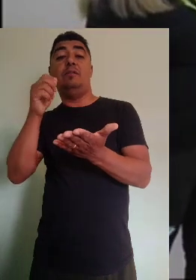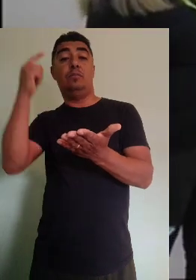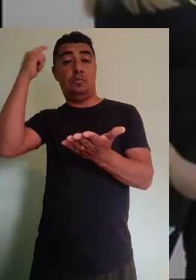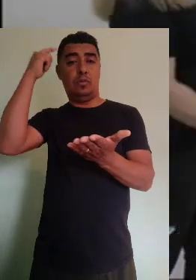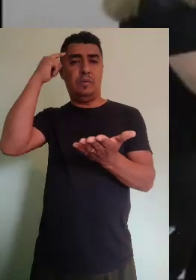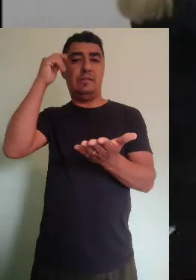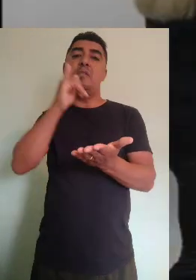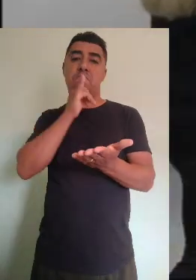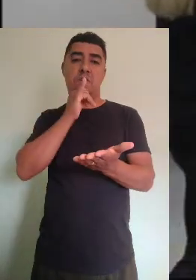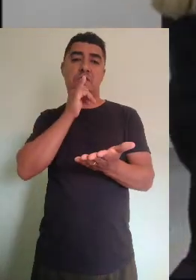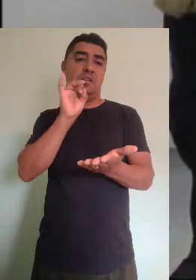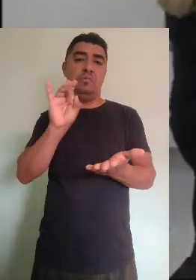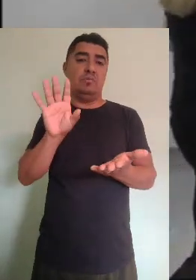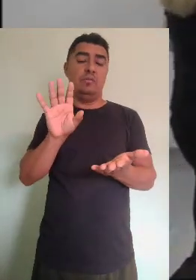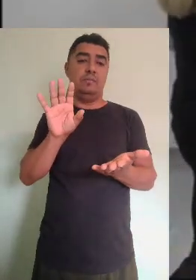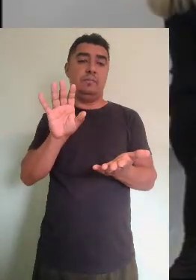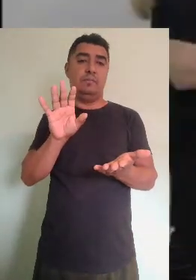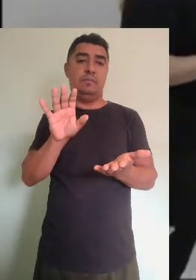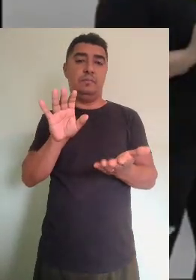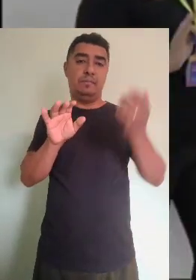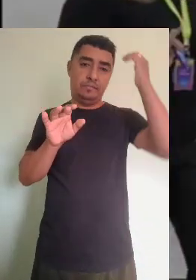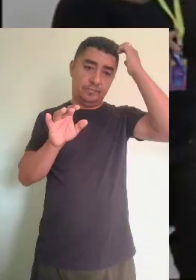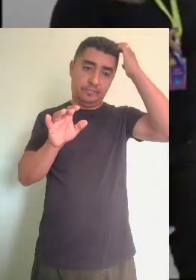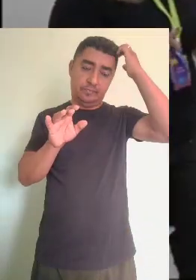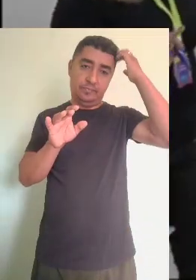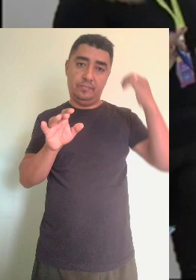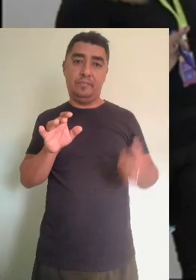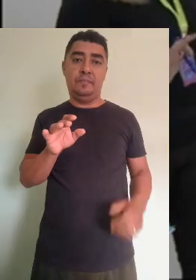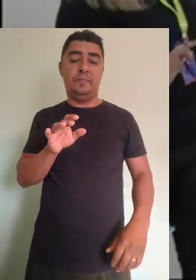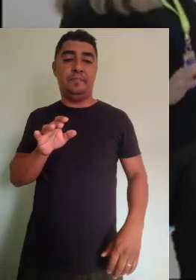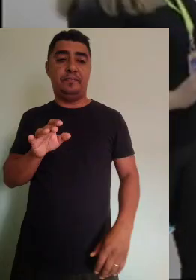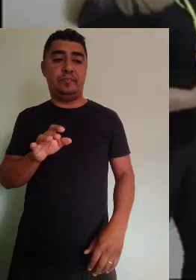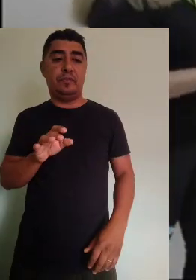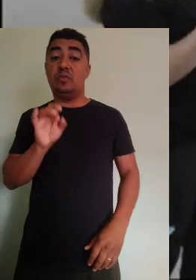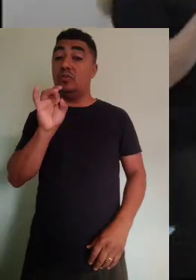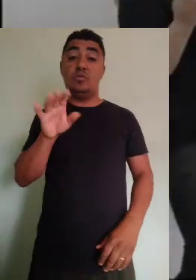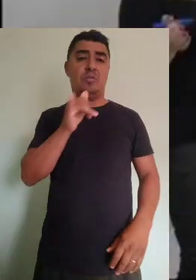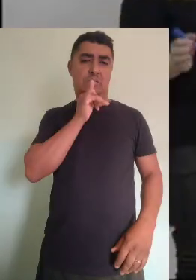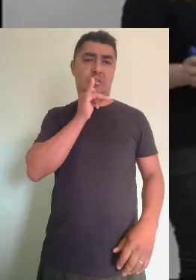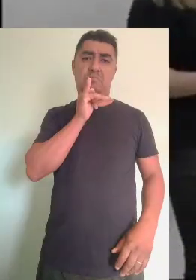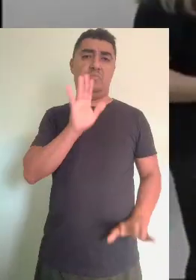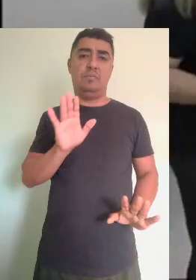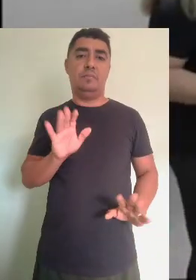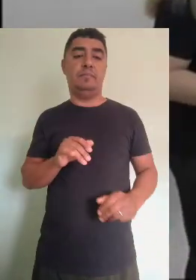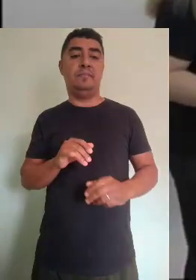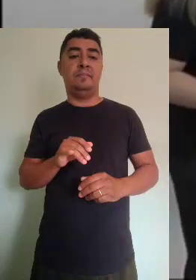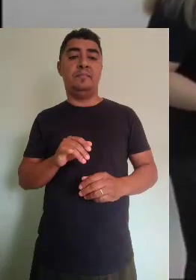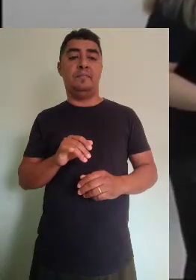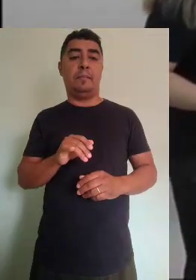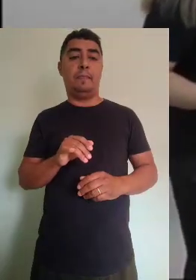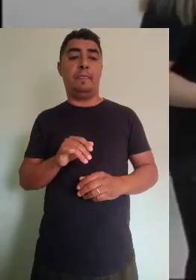de 21 anos, vamos ainda pensar que fosse metade dessa parte aqui, tá? Só como hipótese também.